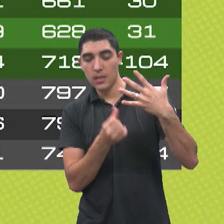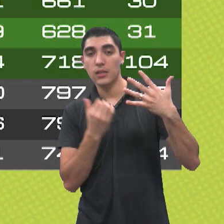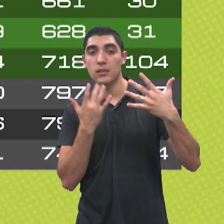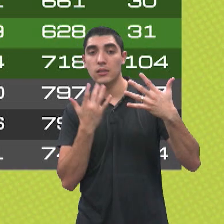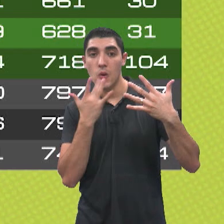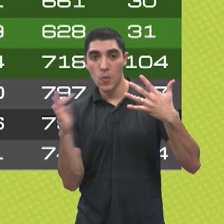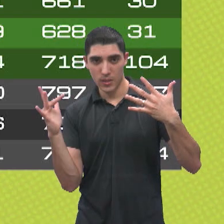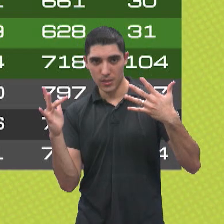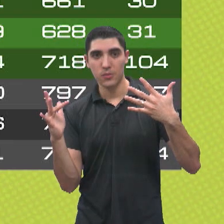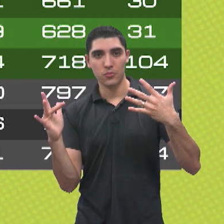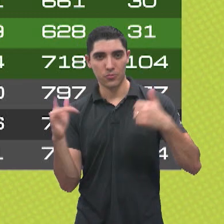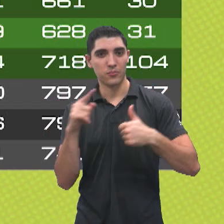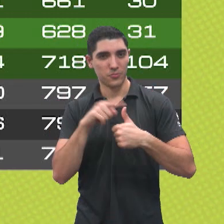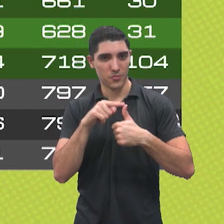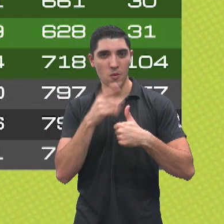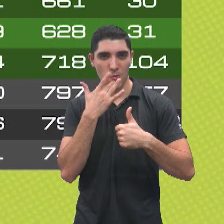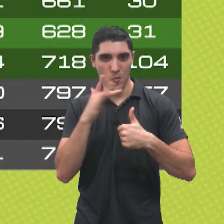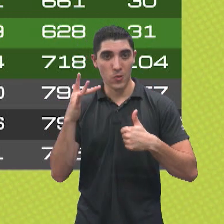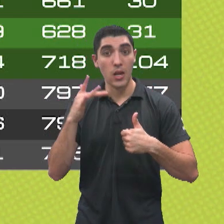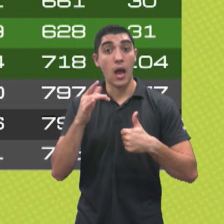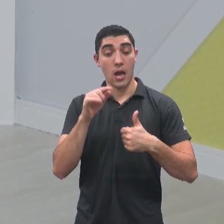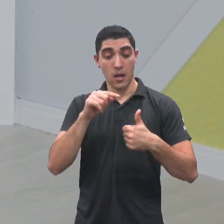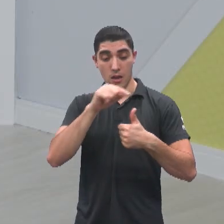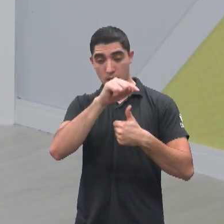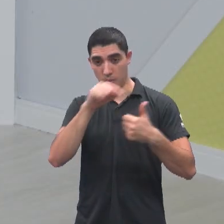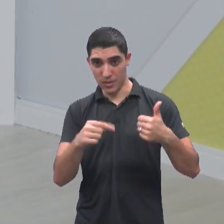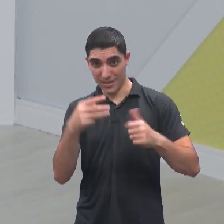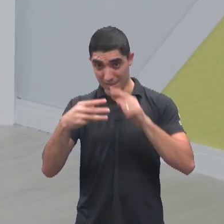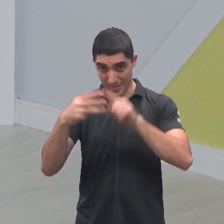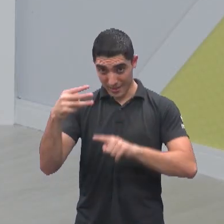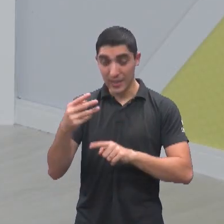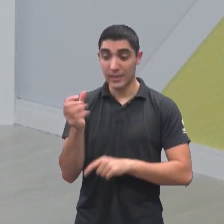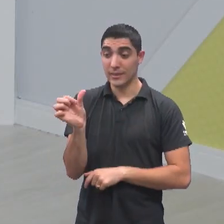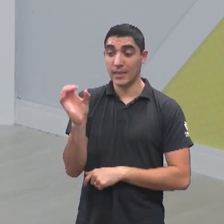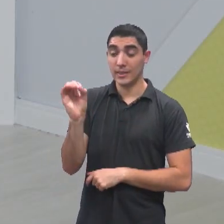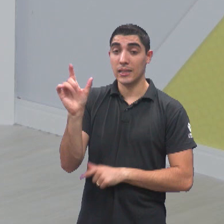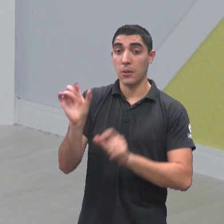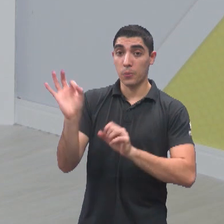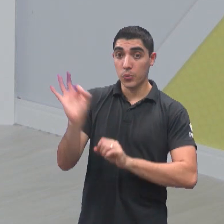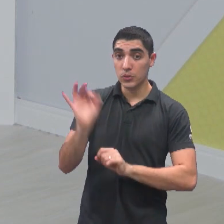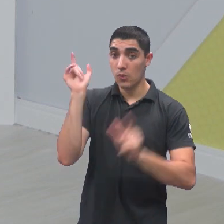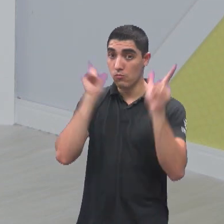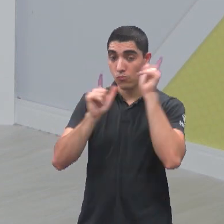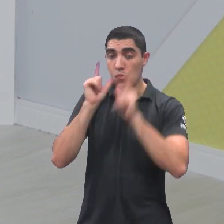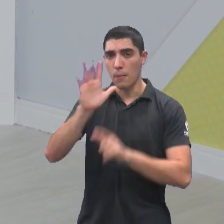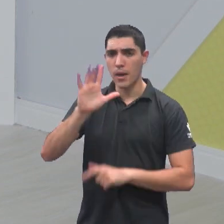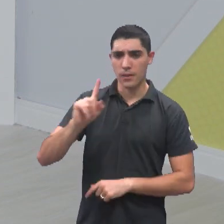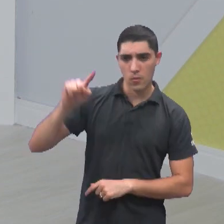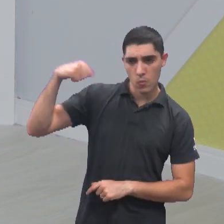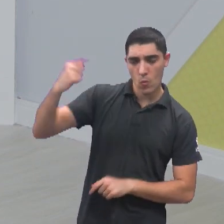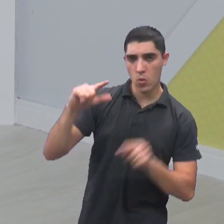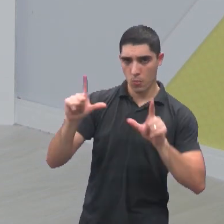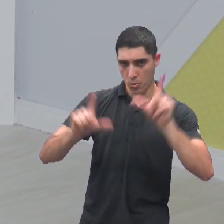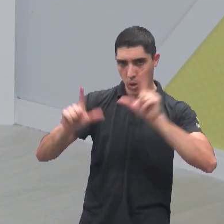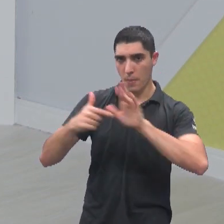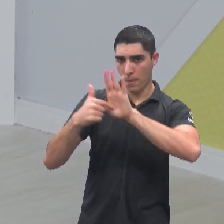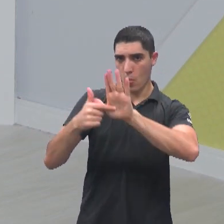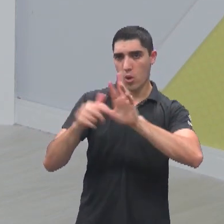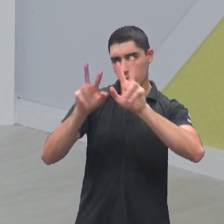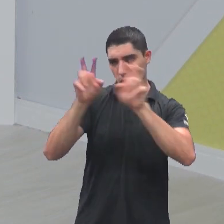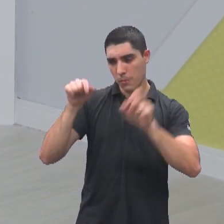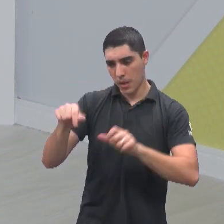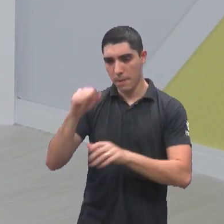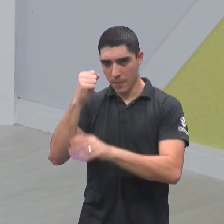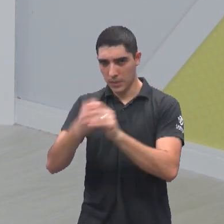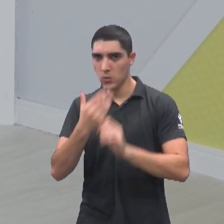todos eles com 60% de aproveitamento. A gente vai falar mais do basquete durante a semana, o basquete feminino e também o masculino,